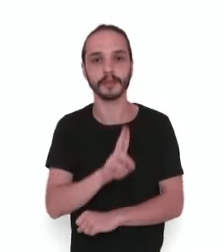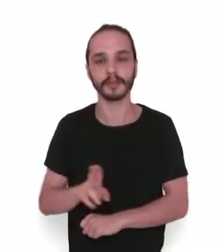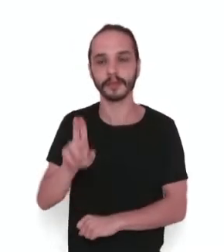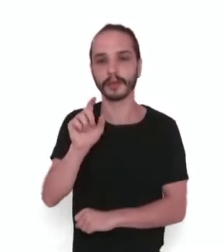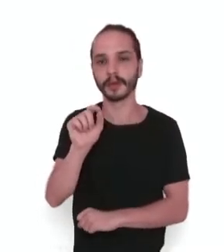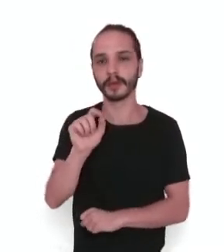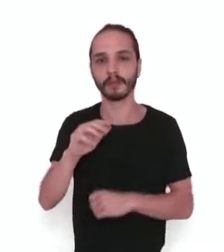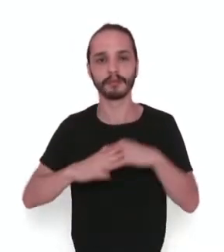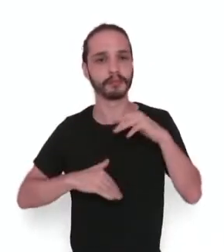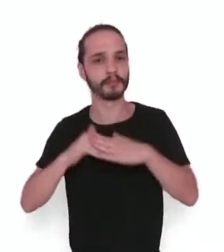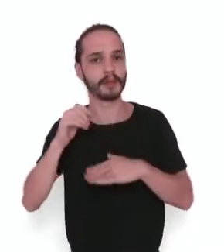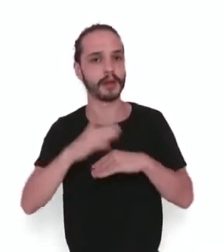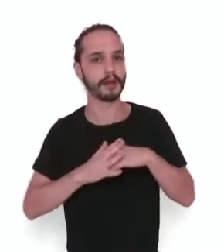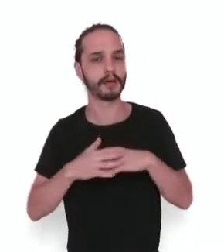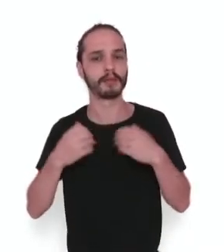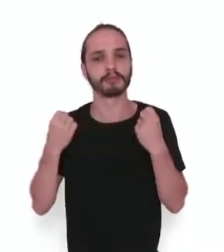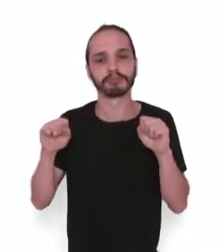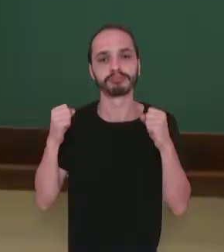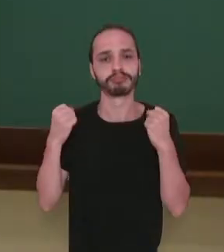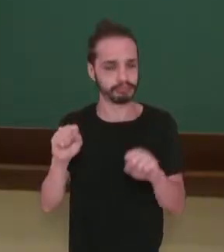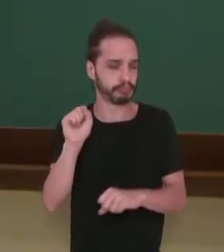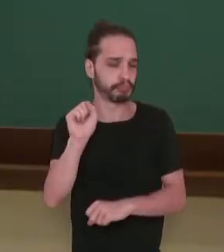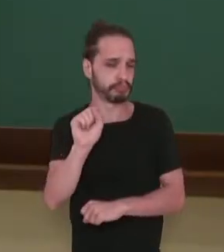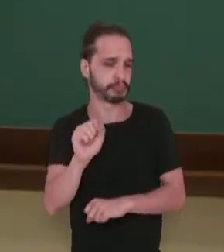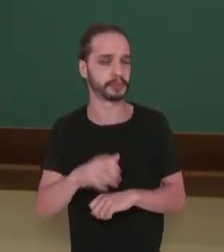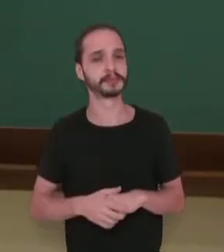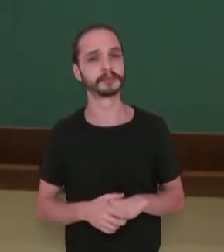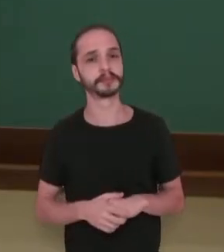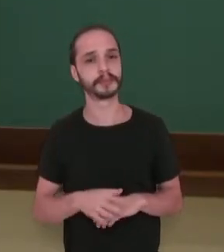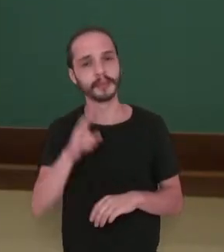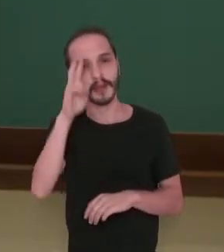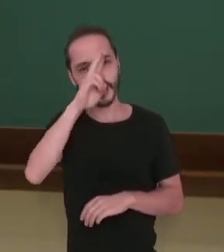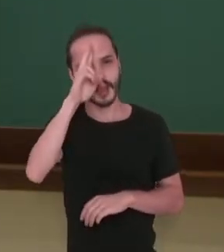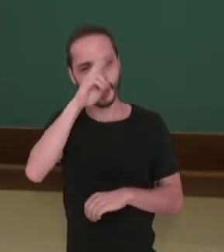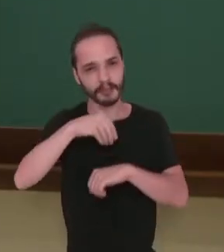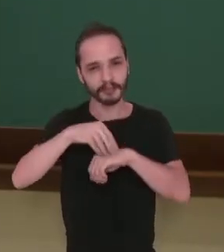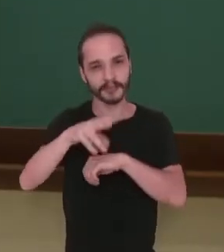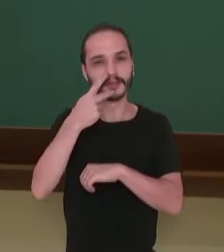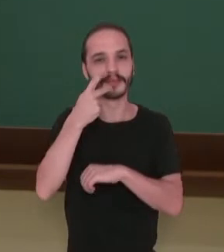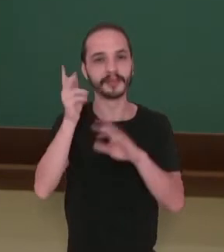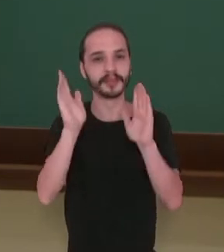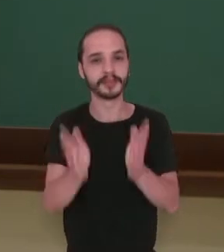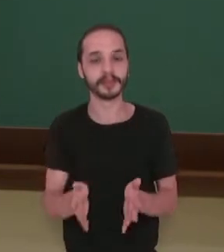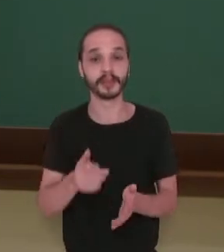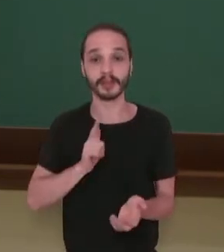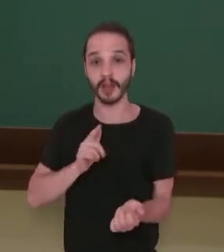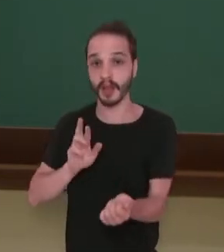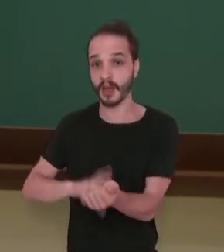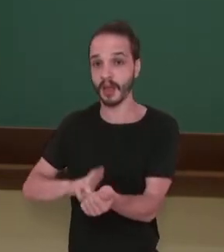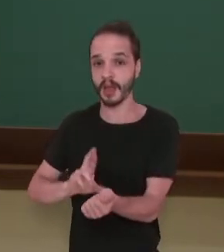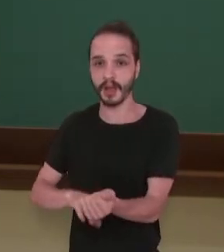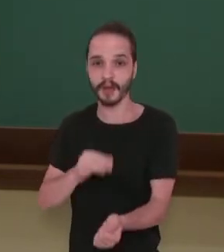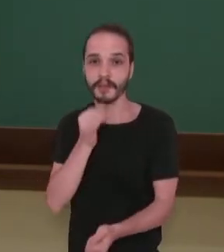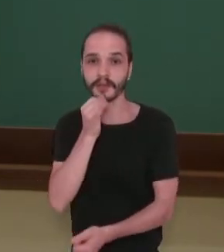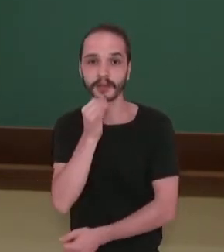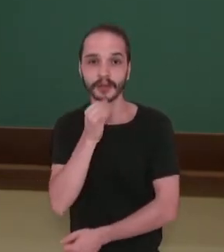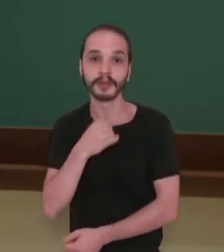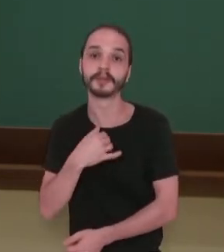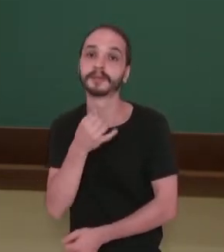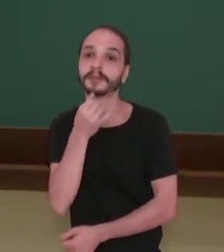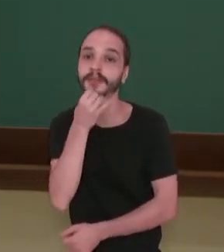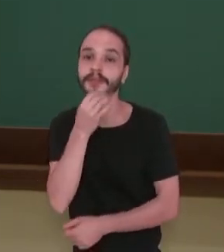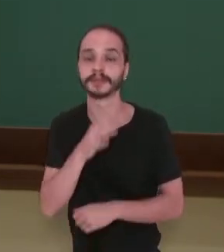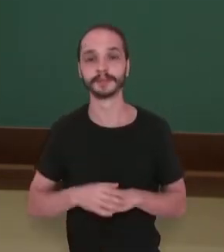forma de prática de exercício físico. Então lembra que a professora falou para vocês, né, que ela é ritmada. Por exemplo, digamos